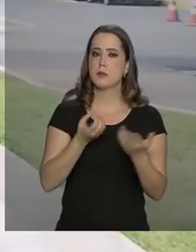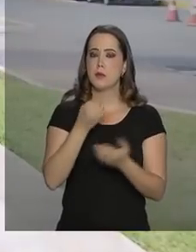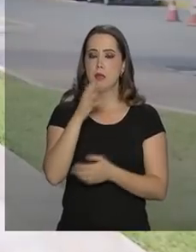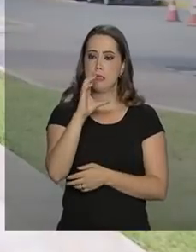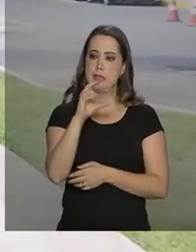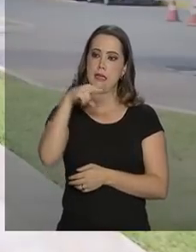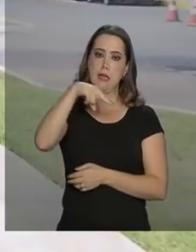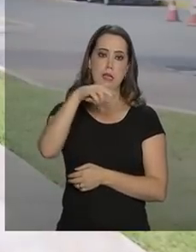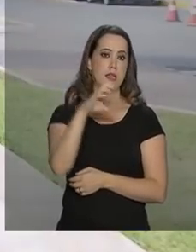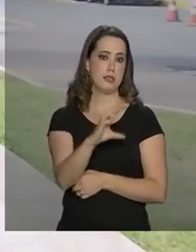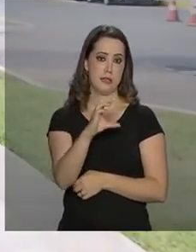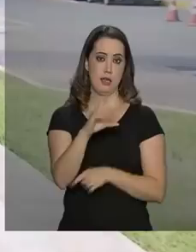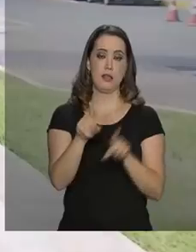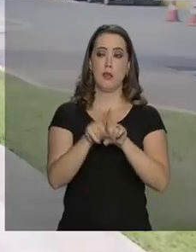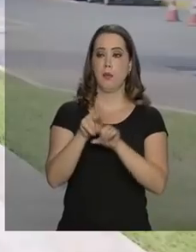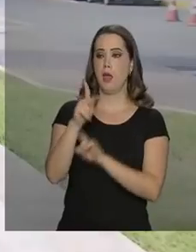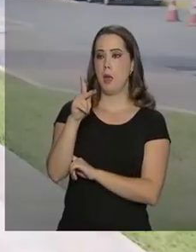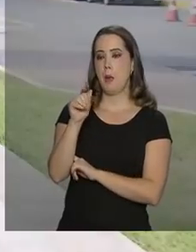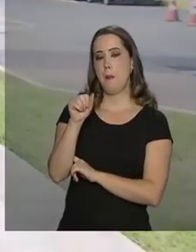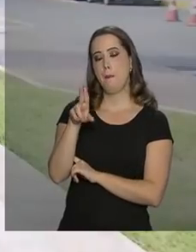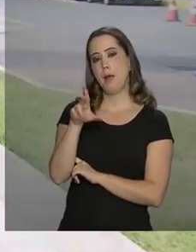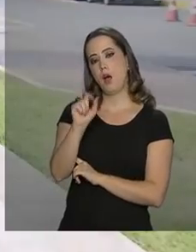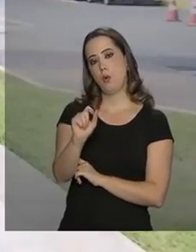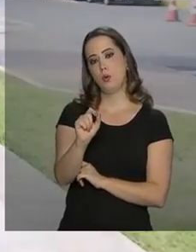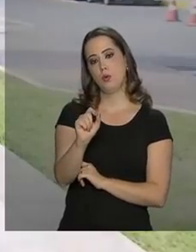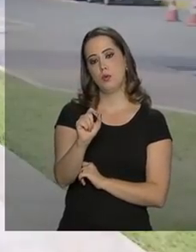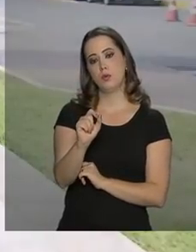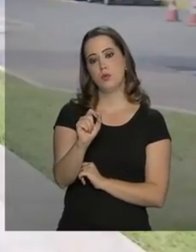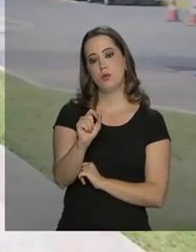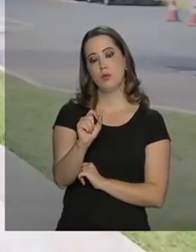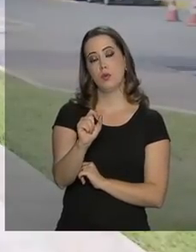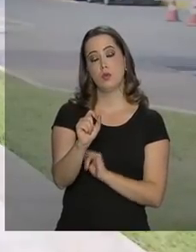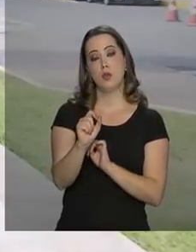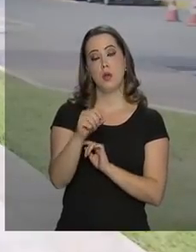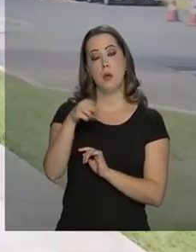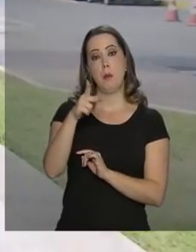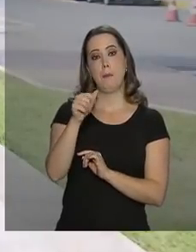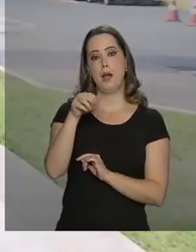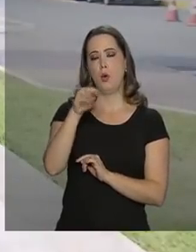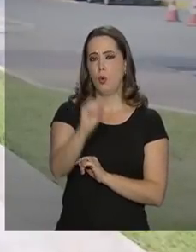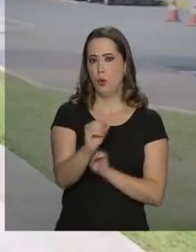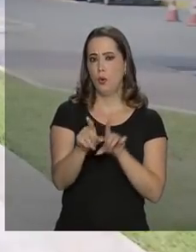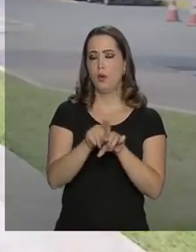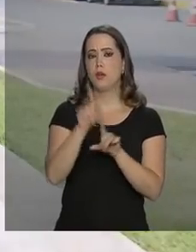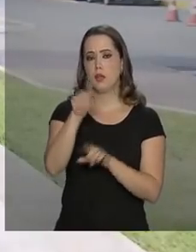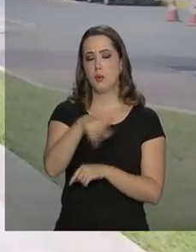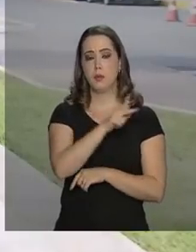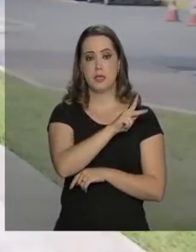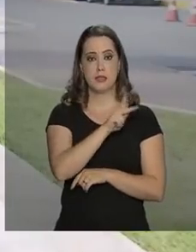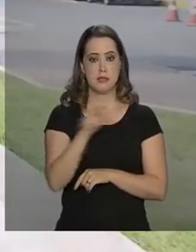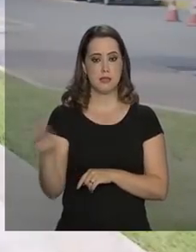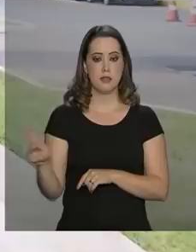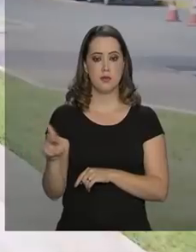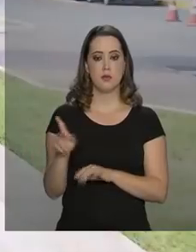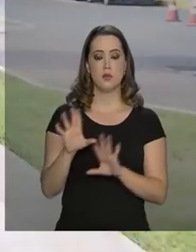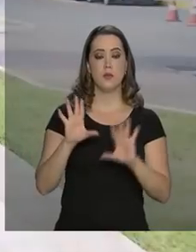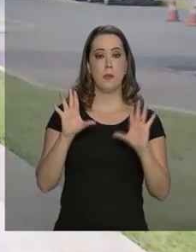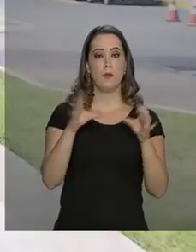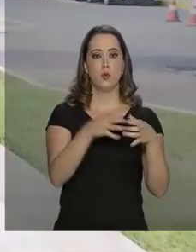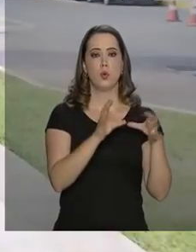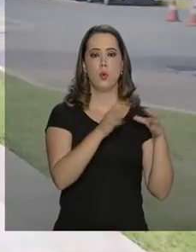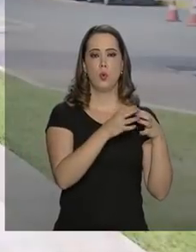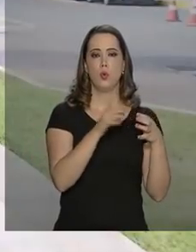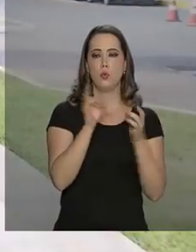CNC e com Paulo Fernand Marcondes Ferraz presidente da federação da das câmaras de